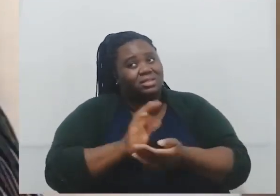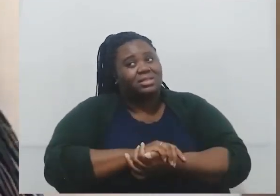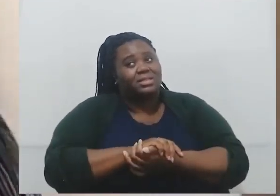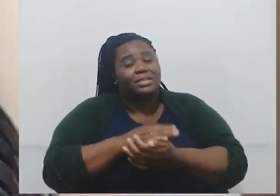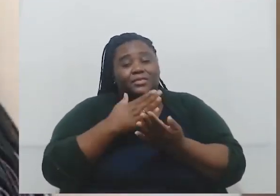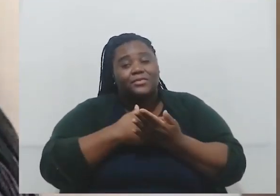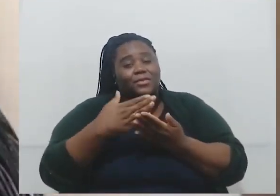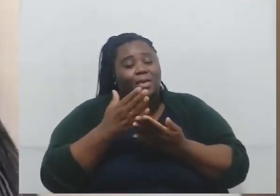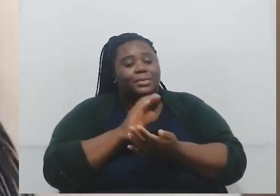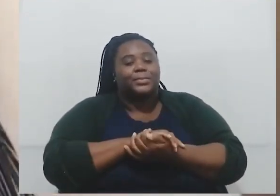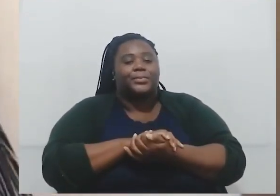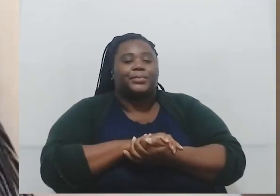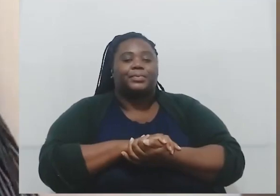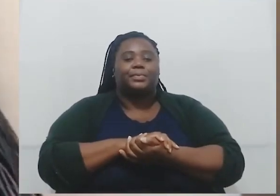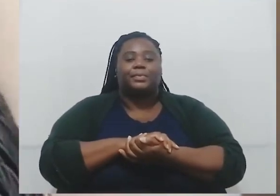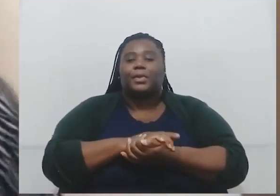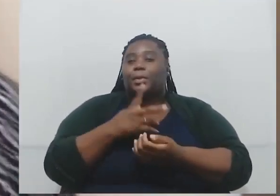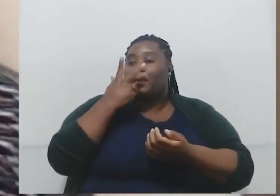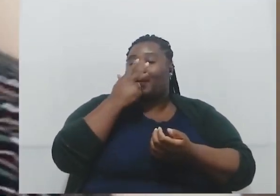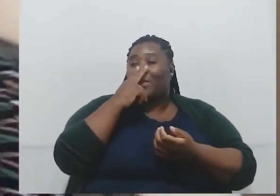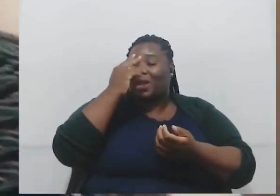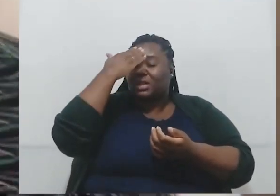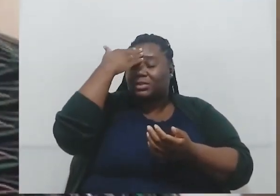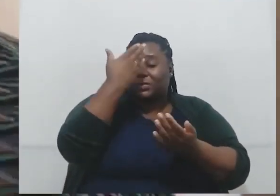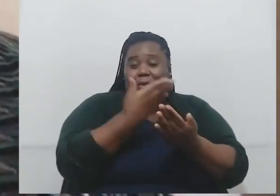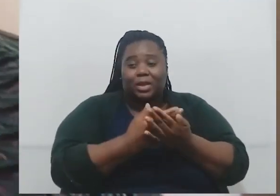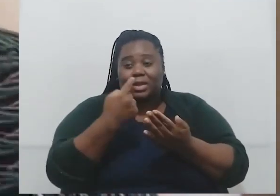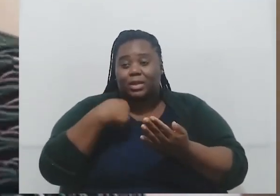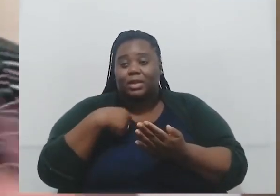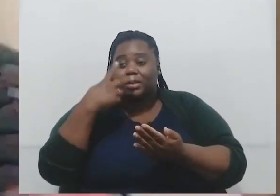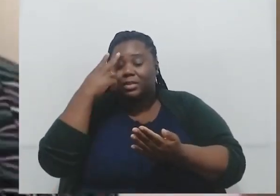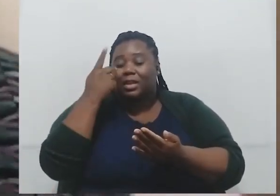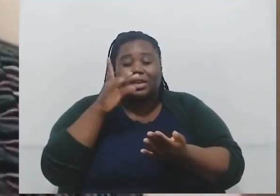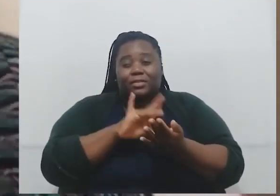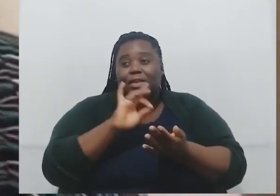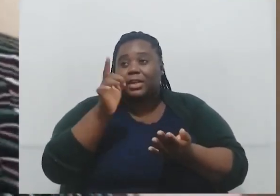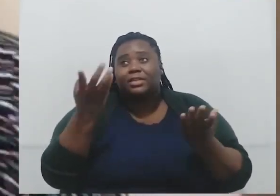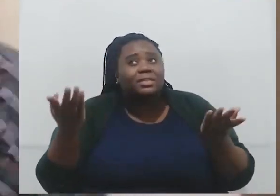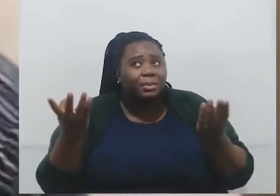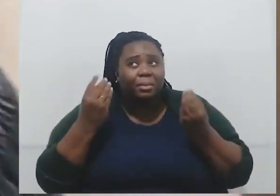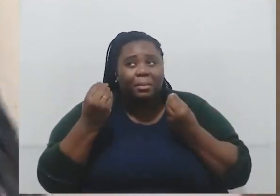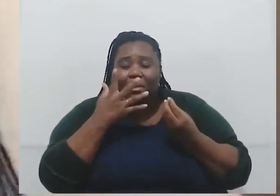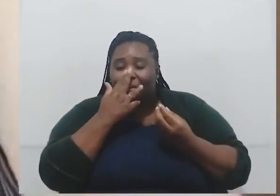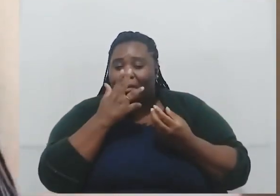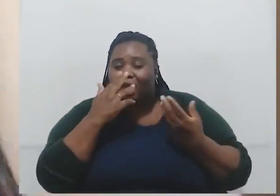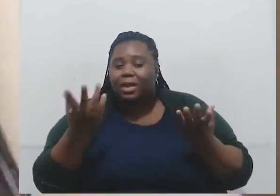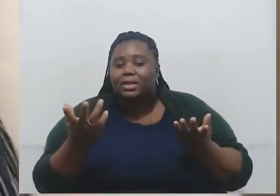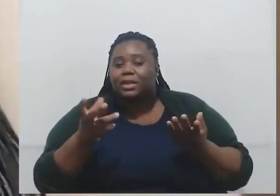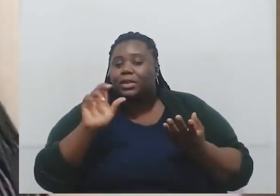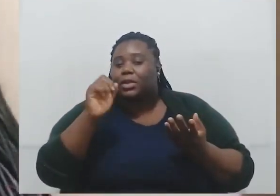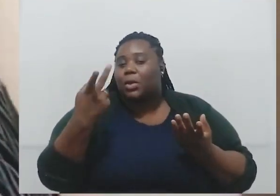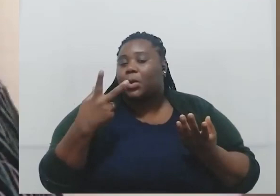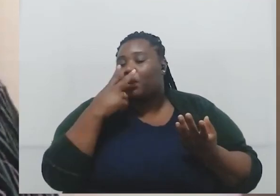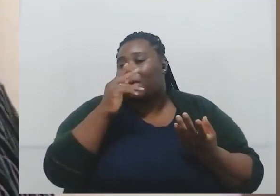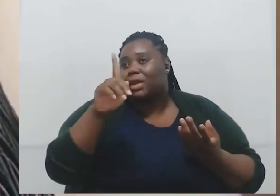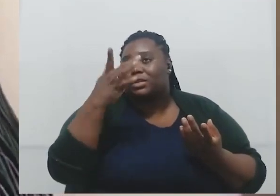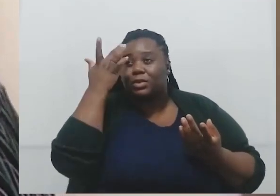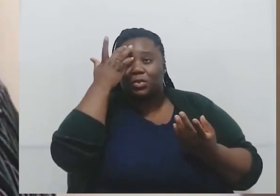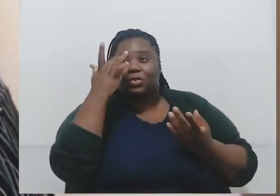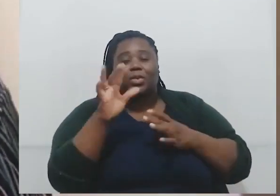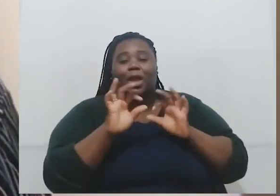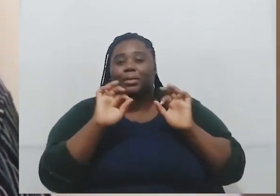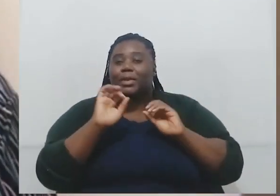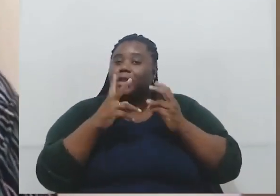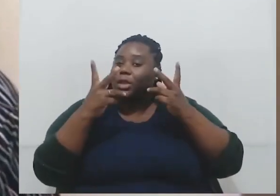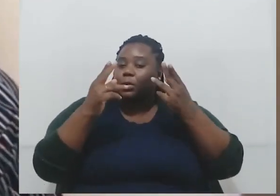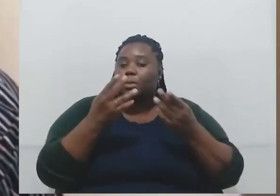de legitimidade daquilo que você está fazendo. Como se você não soubesse tanto quanto um homem fazer aquilo. E é